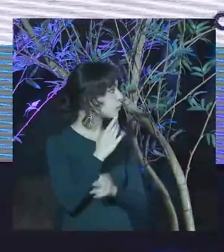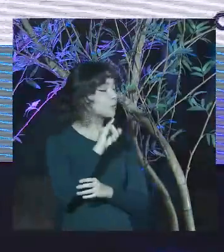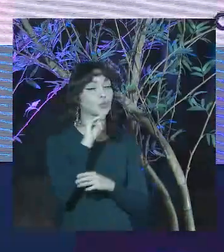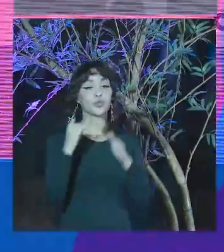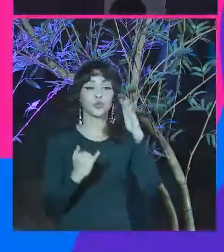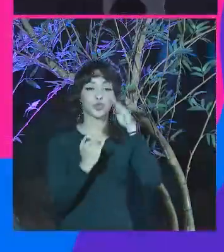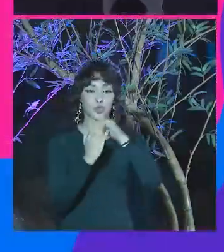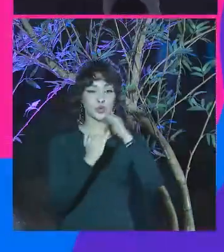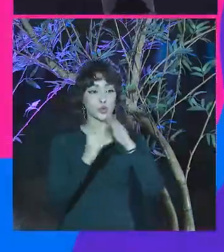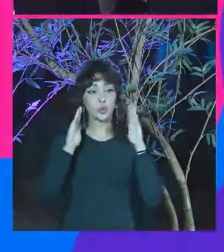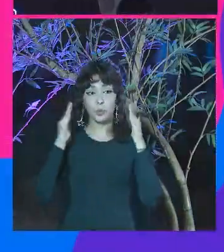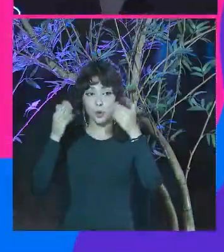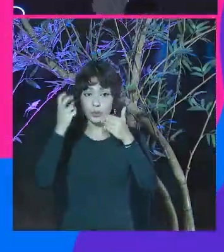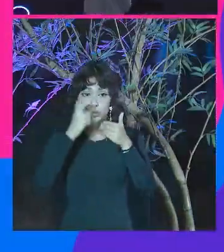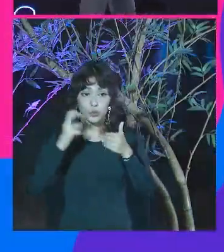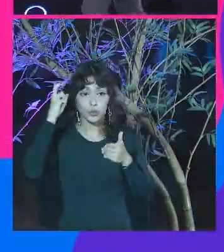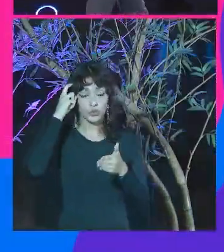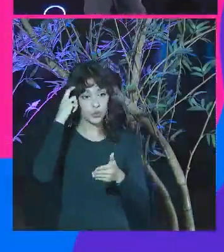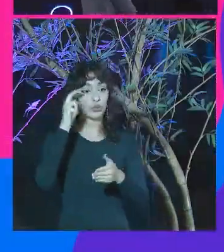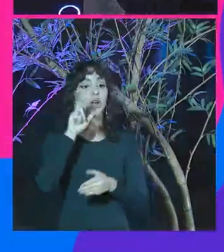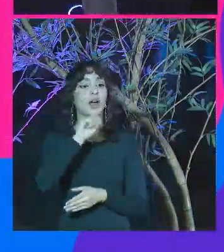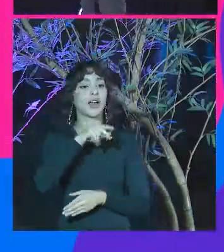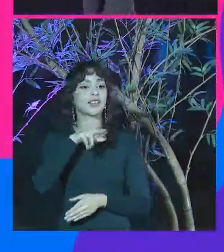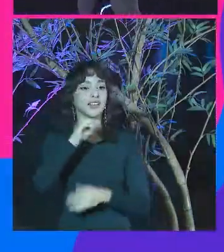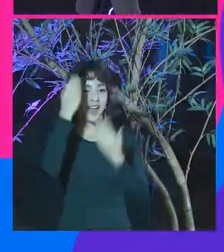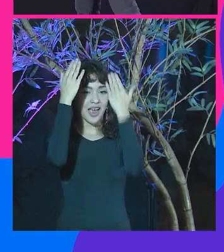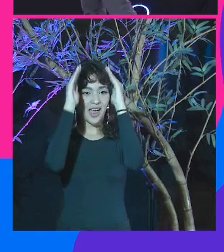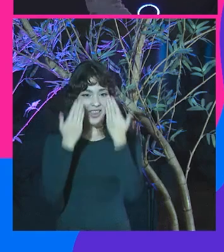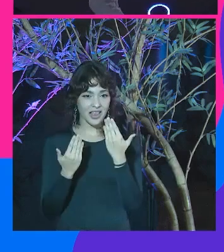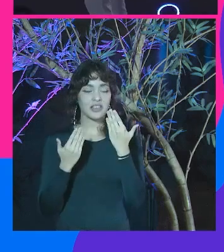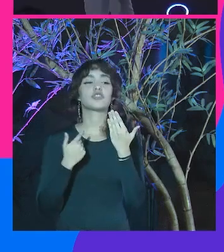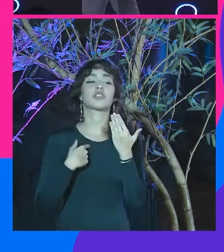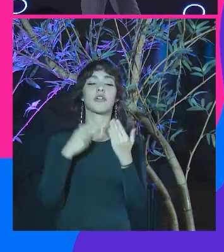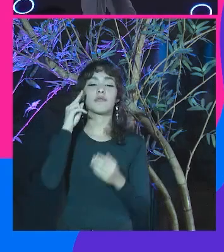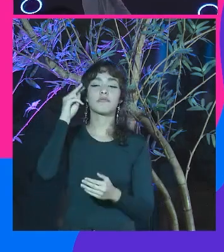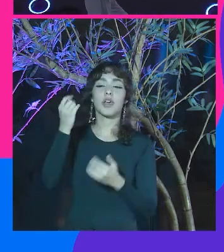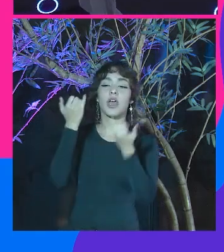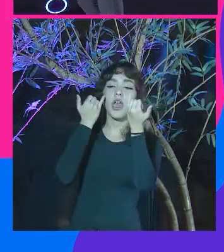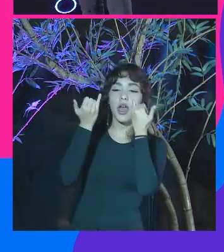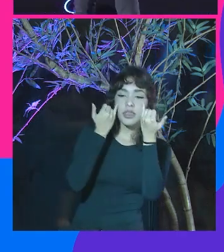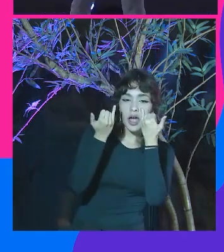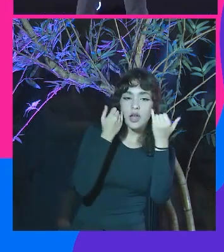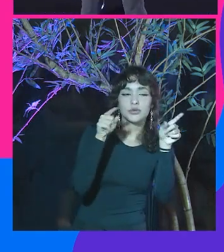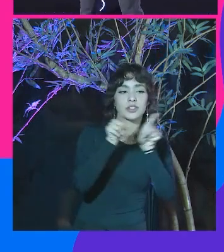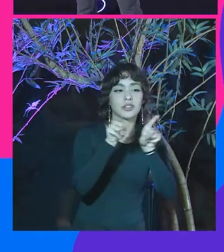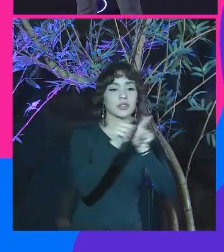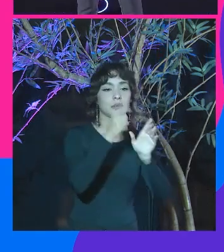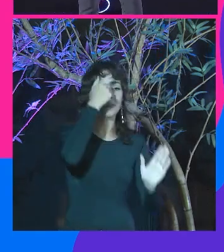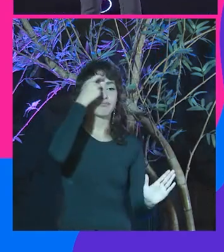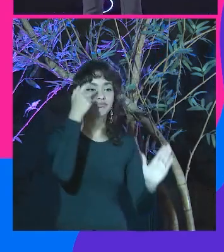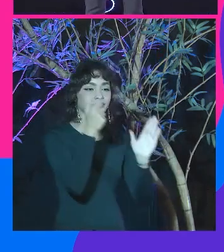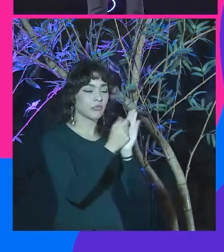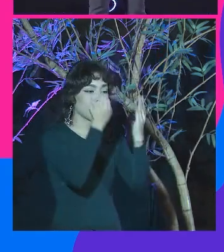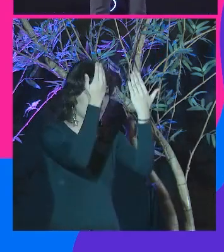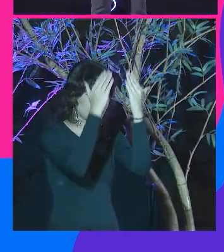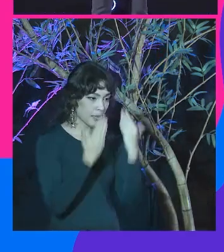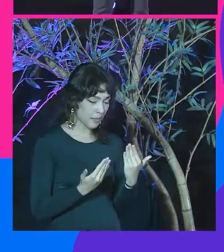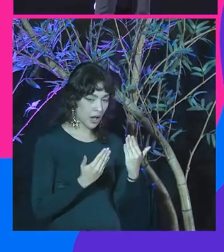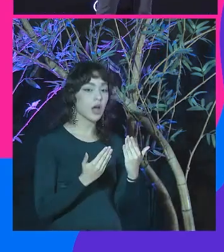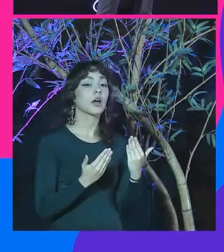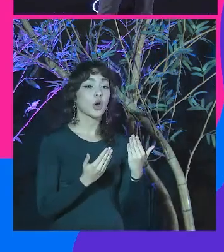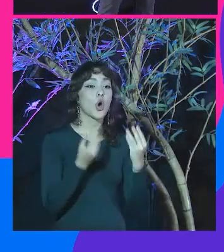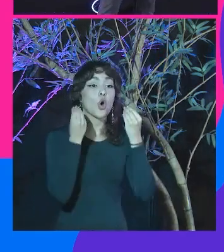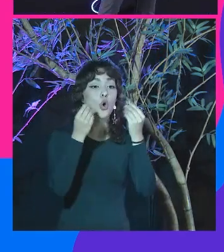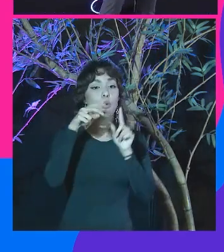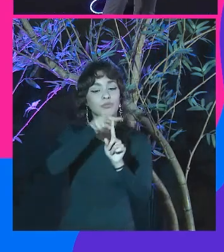instituto para a cultura analítica, onde a gente olha para dados, tecnologia da informação, inteligência artificial, através do